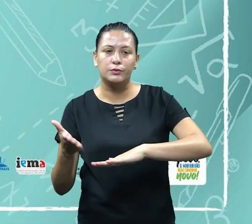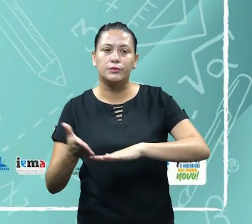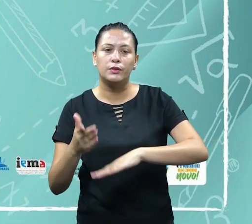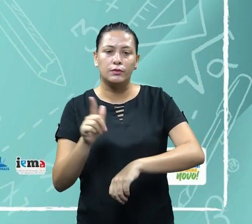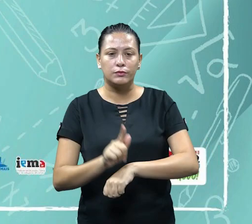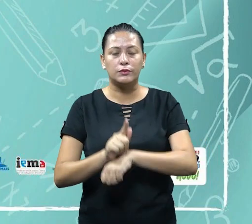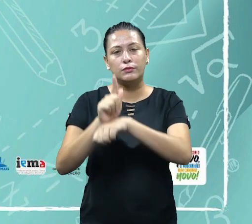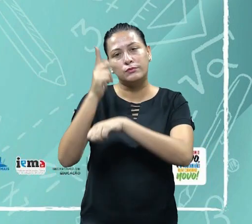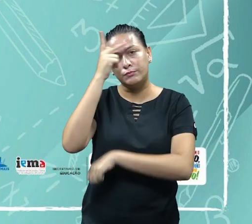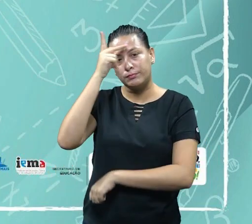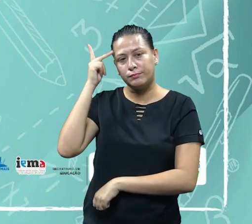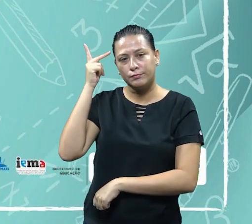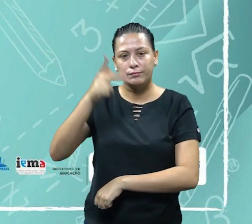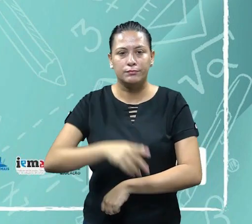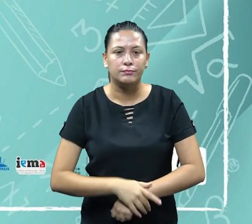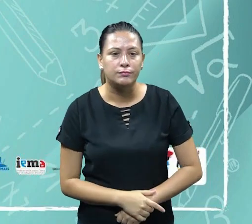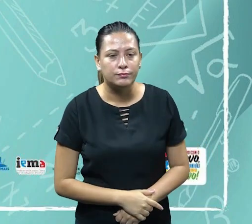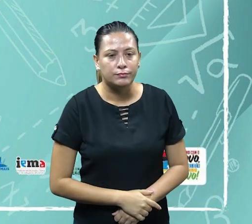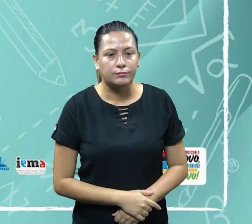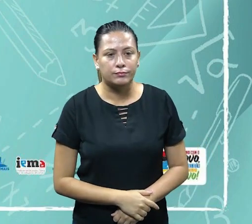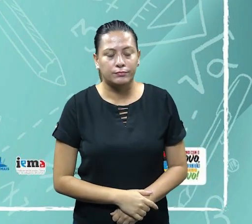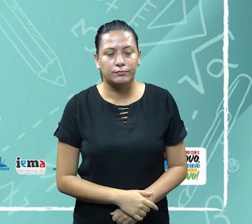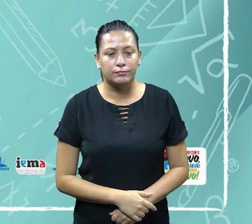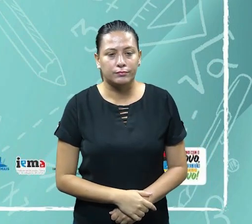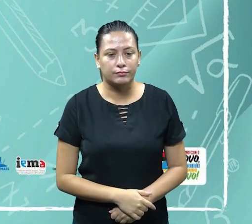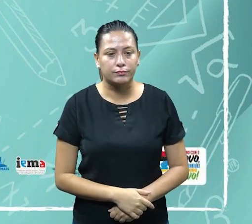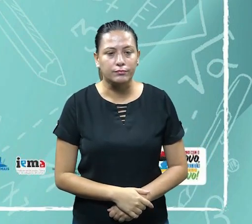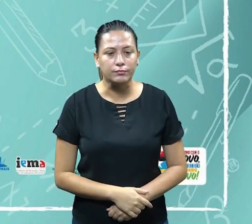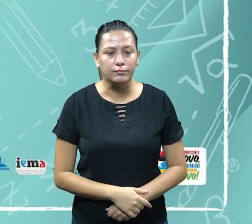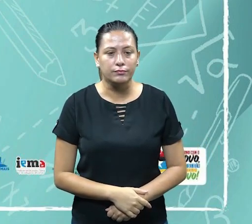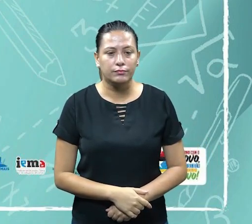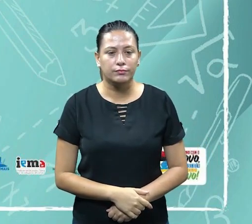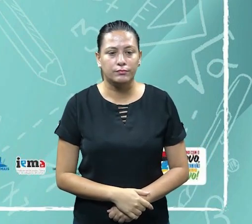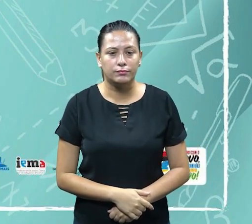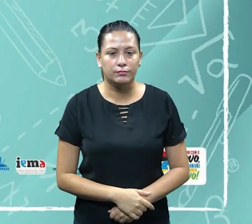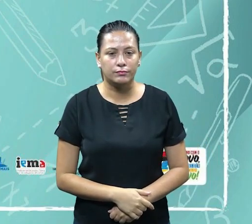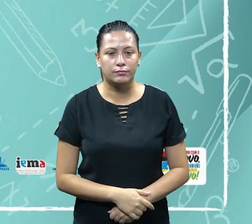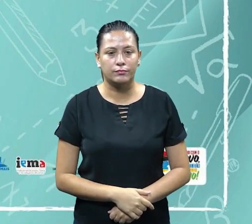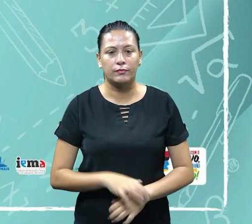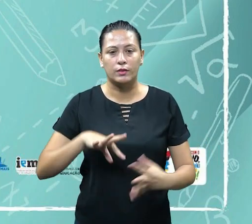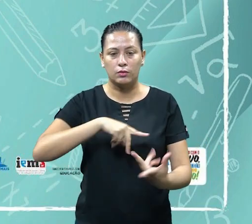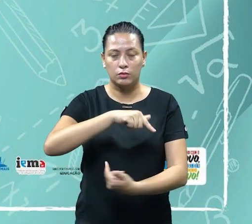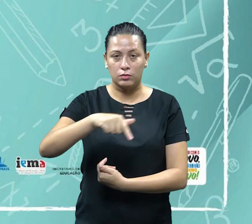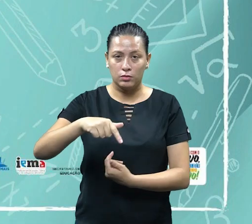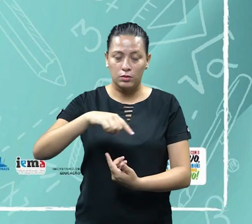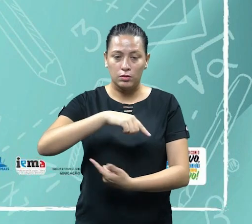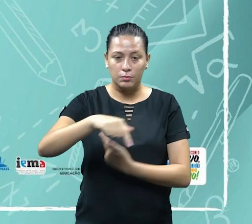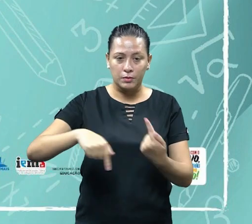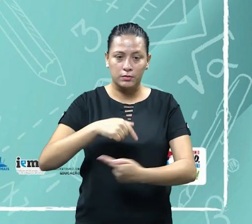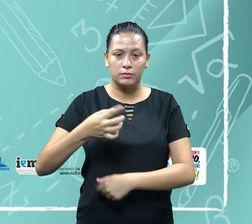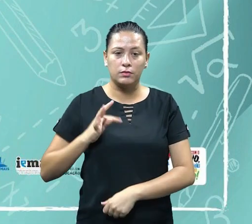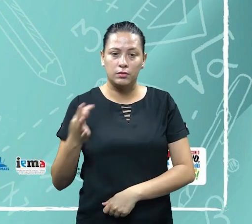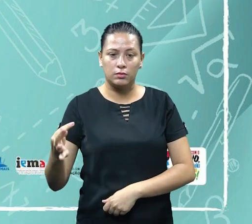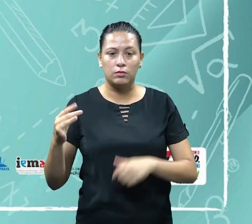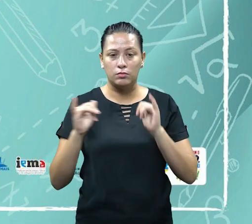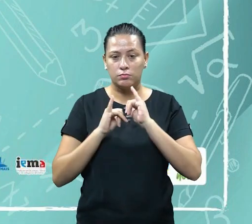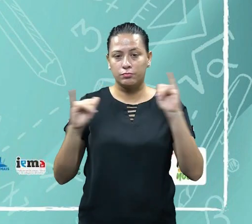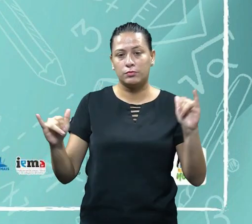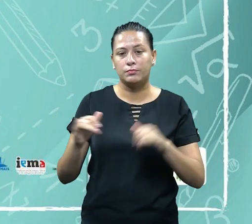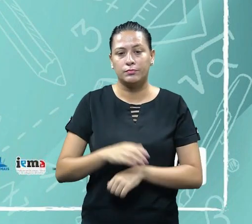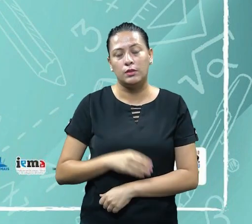bem, analisem bem a ilustração. Eu tenho lá globalização, tecnologia,